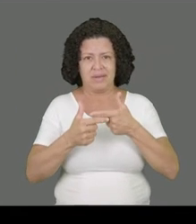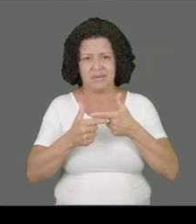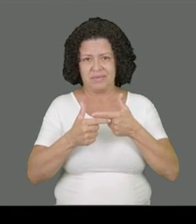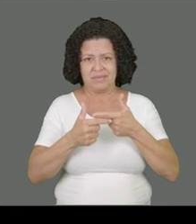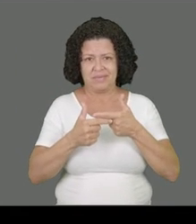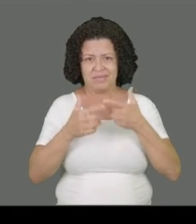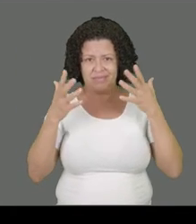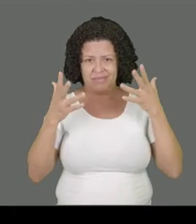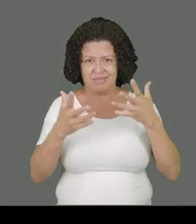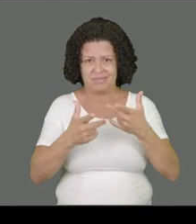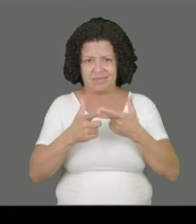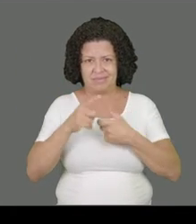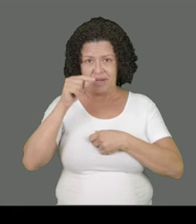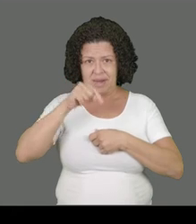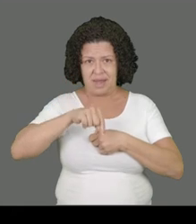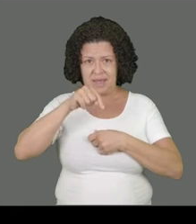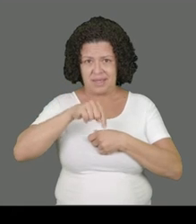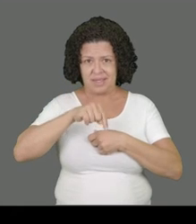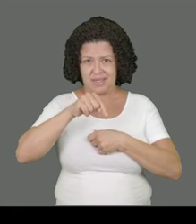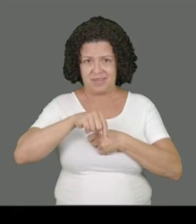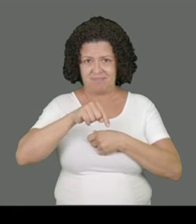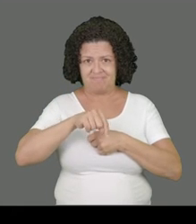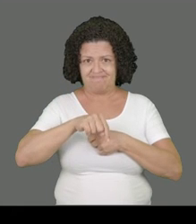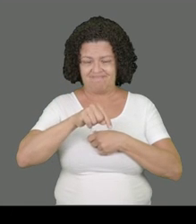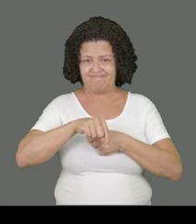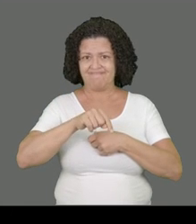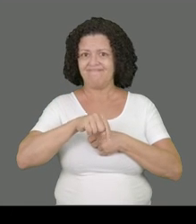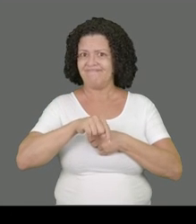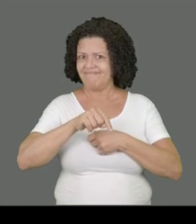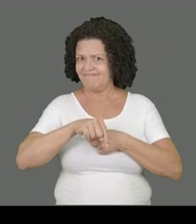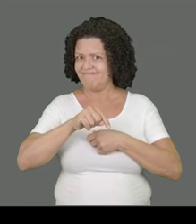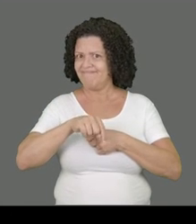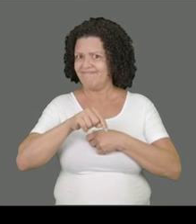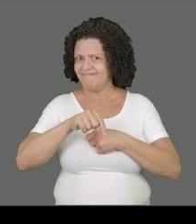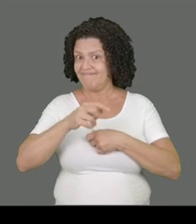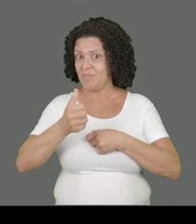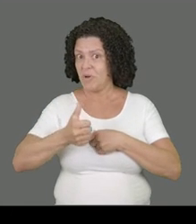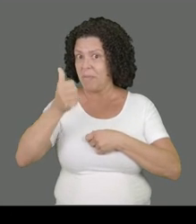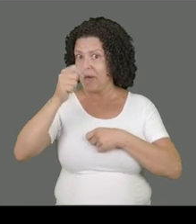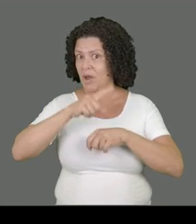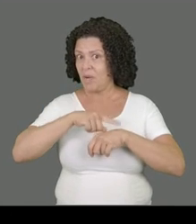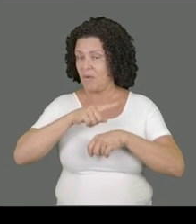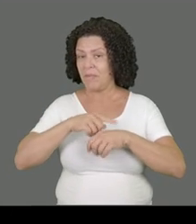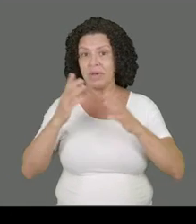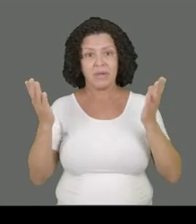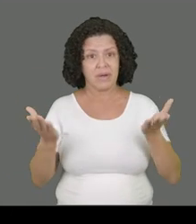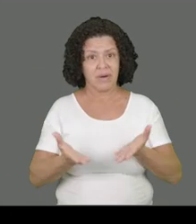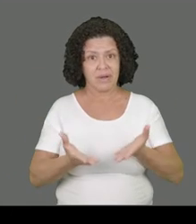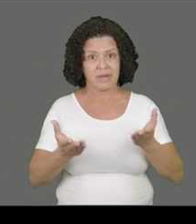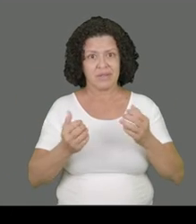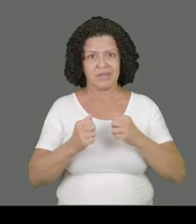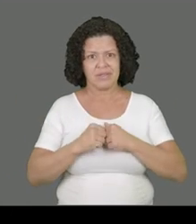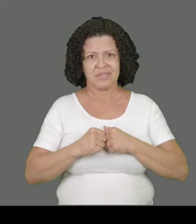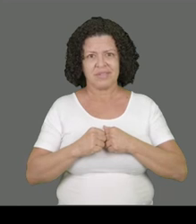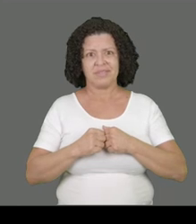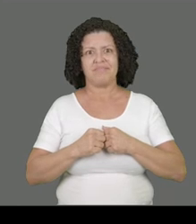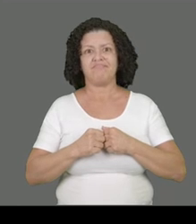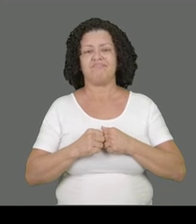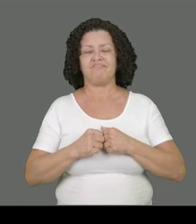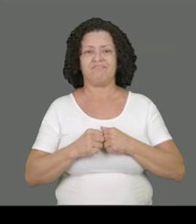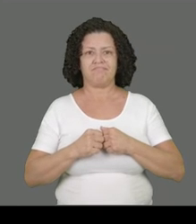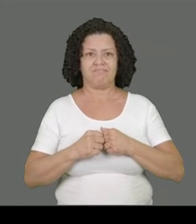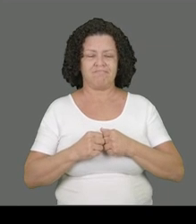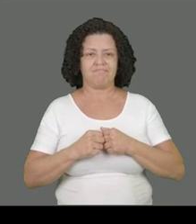de trabalho. É o aqui e o nosso melhor momento é o agora.